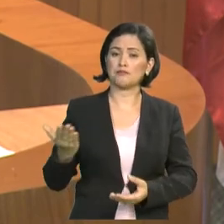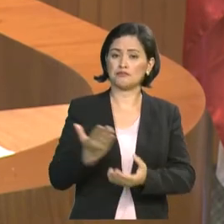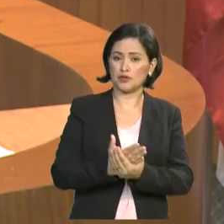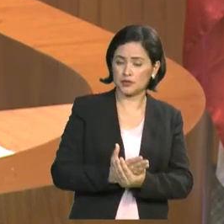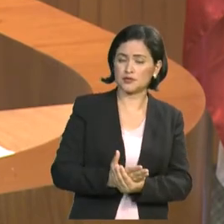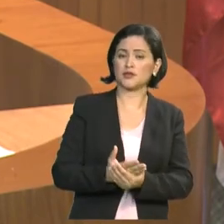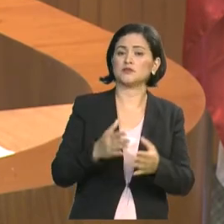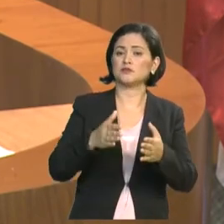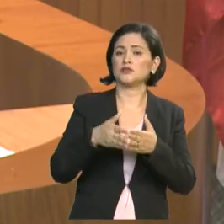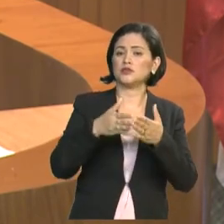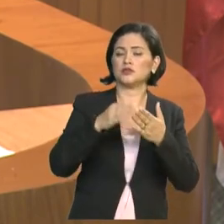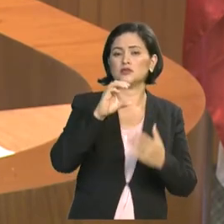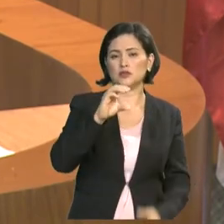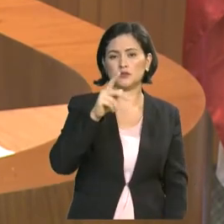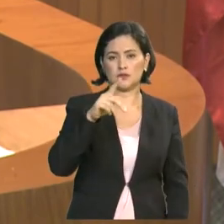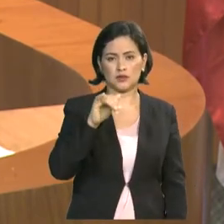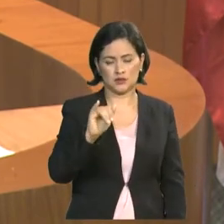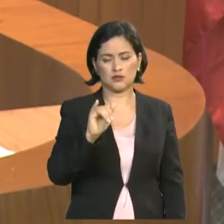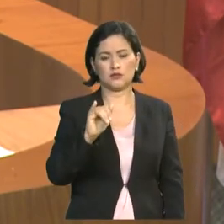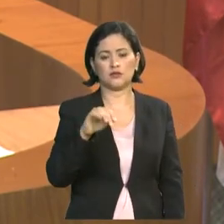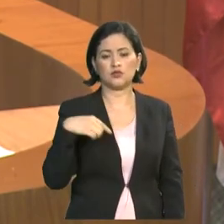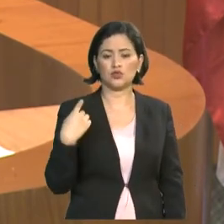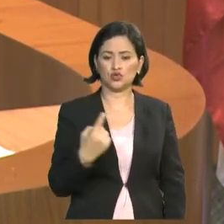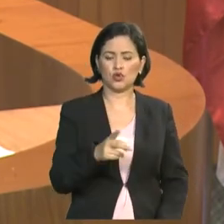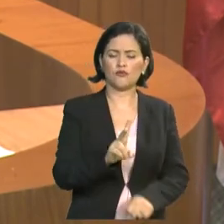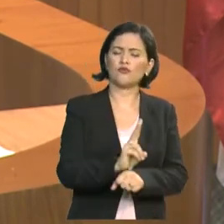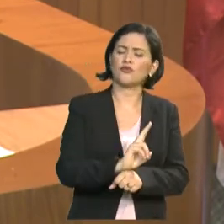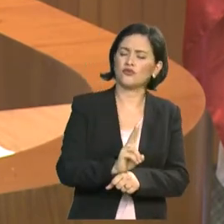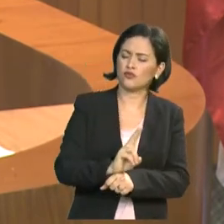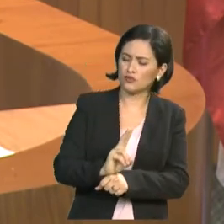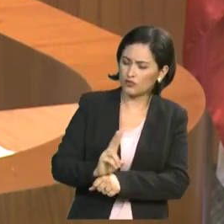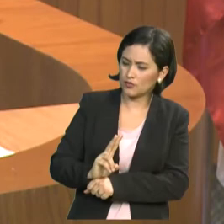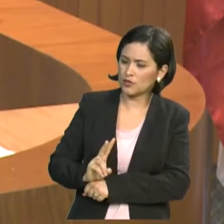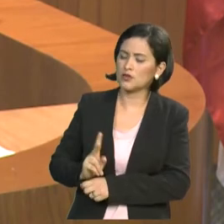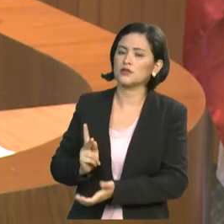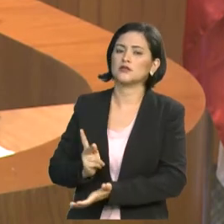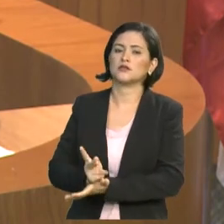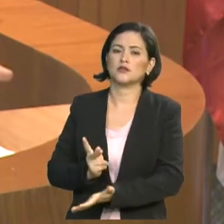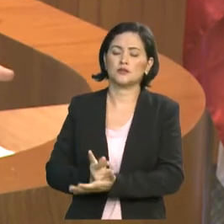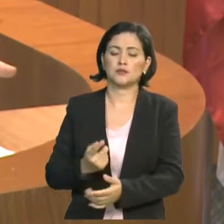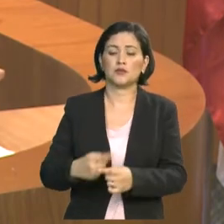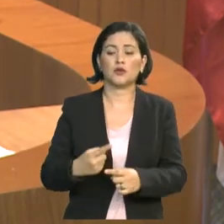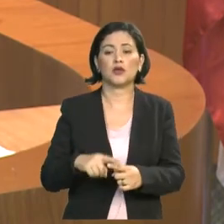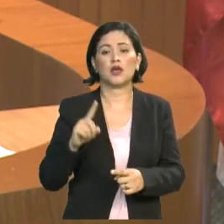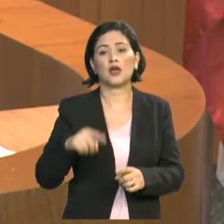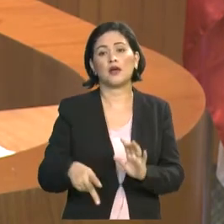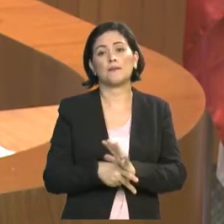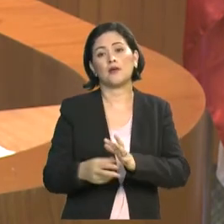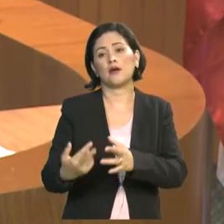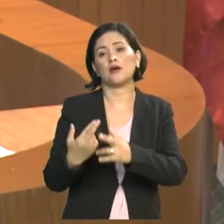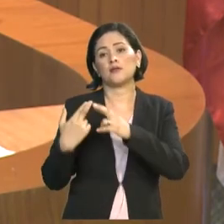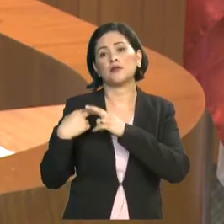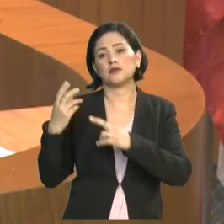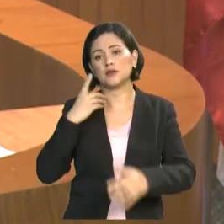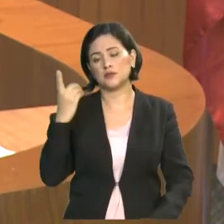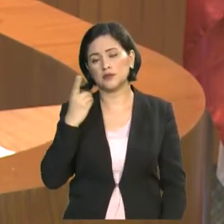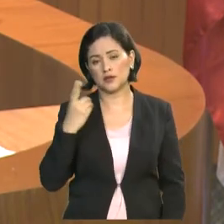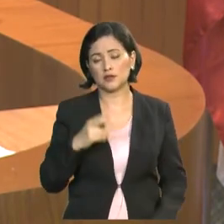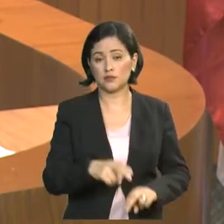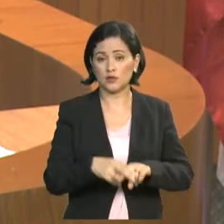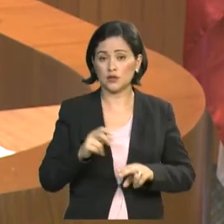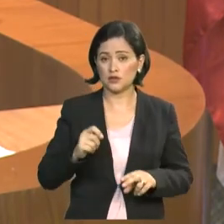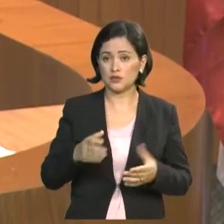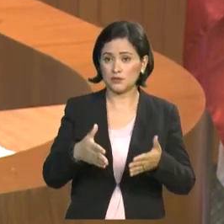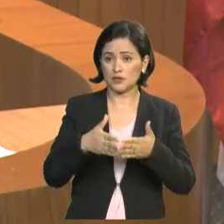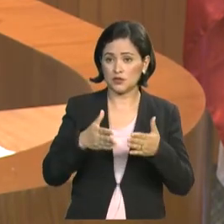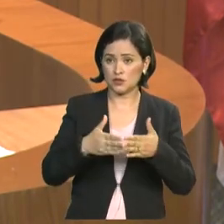atuação permanente, fiscalizando a nossa atuação parlamentar. E é por isso, na manhã de hoje, solicitamos ao Governo do Estado que tenha